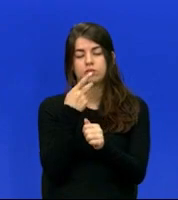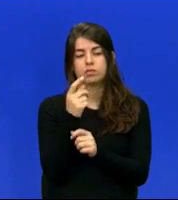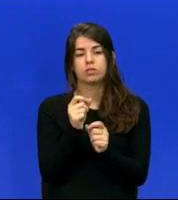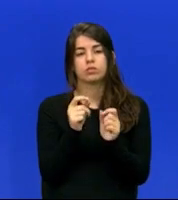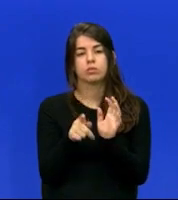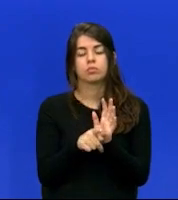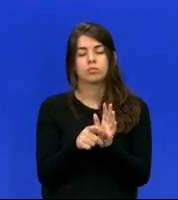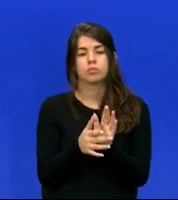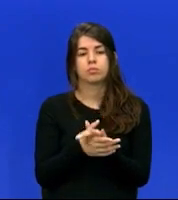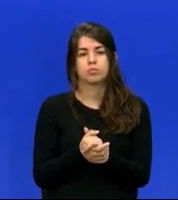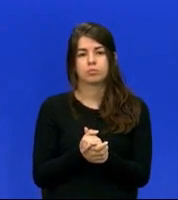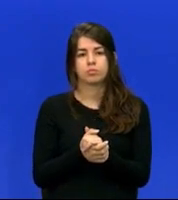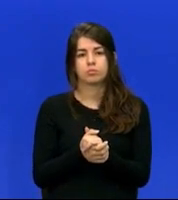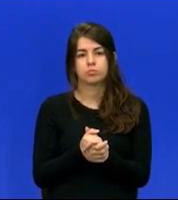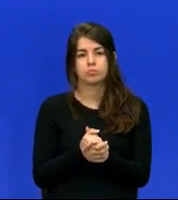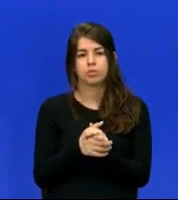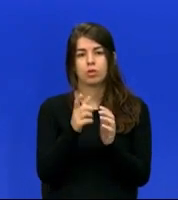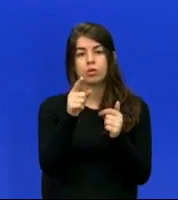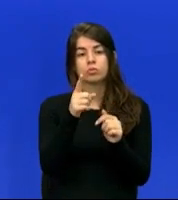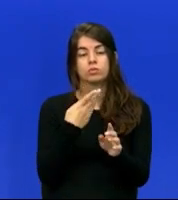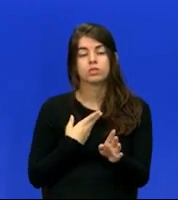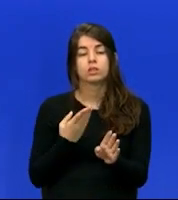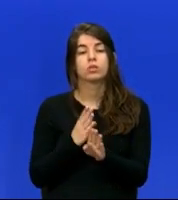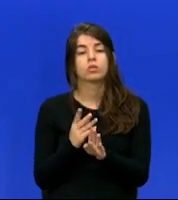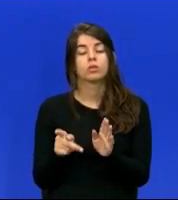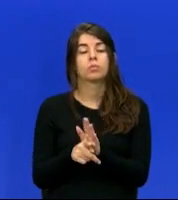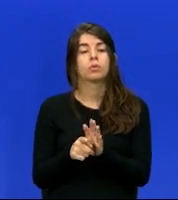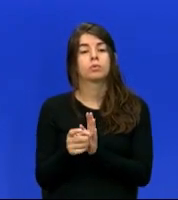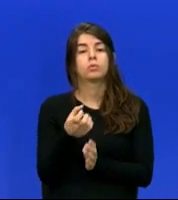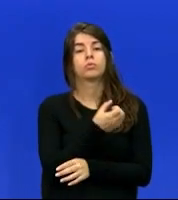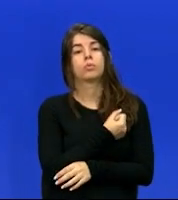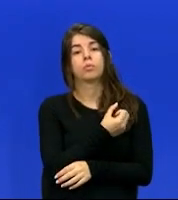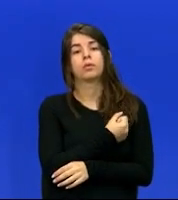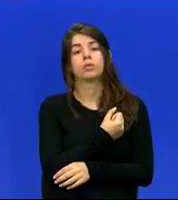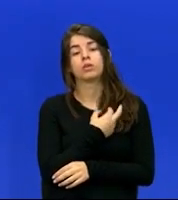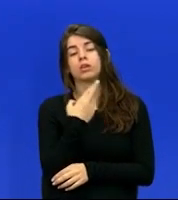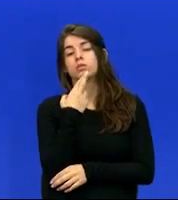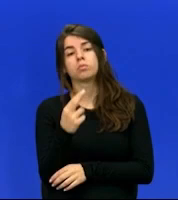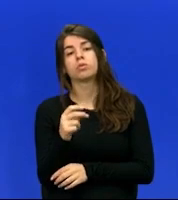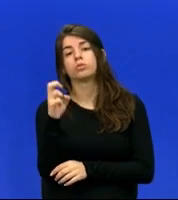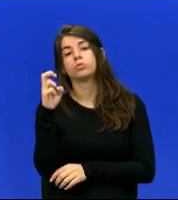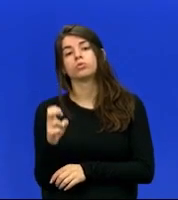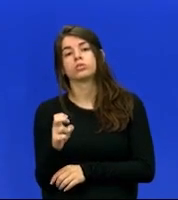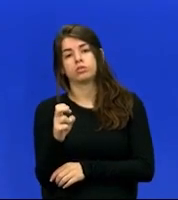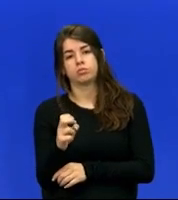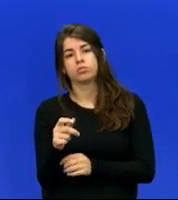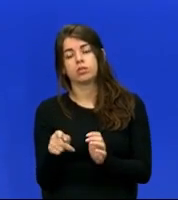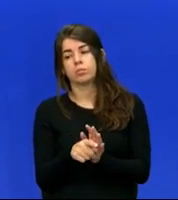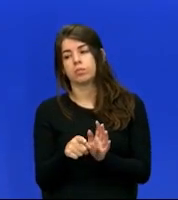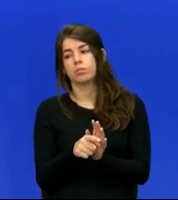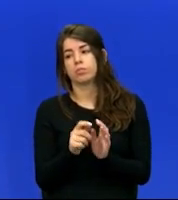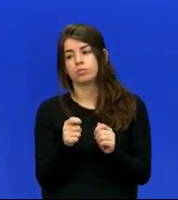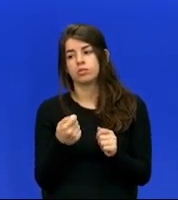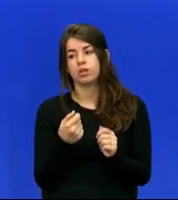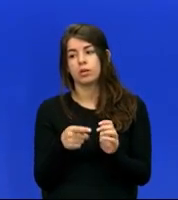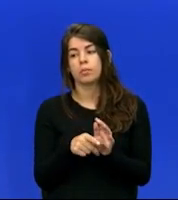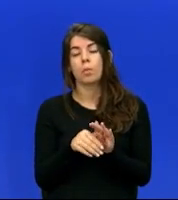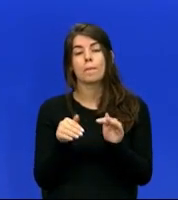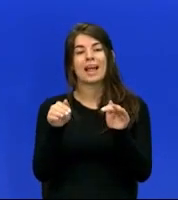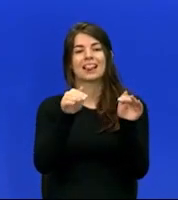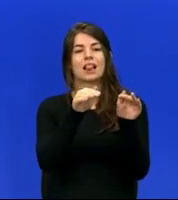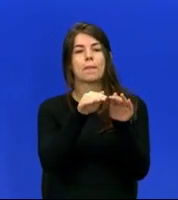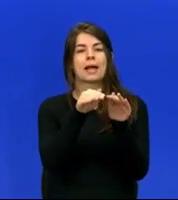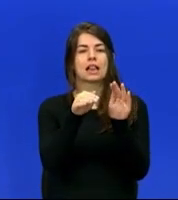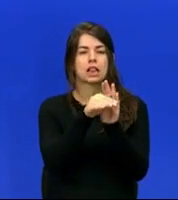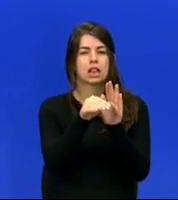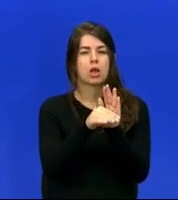uma relação onde você vai estar encontrando um valor correspondente a esse x, que vai ser através da